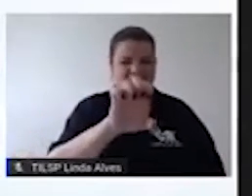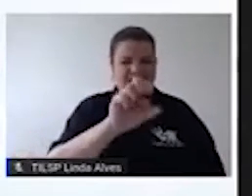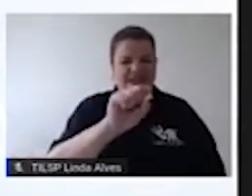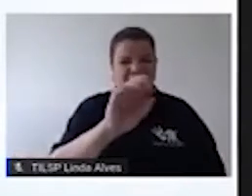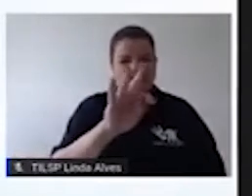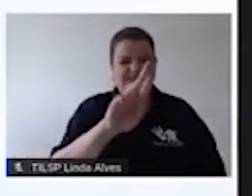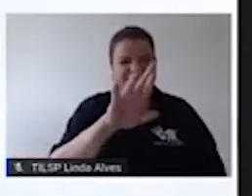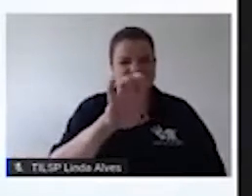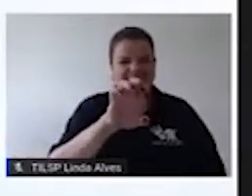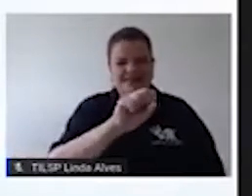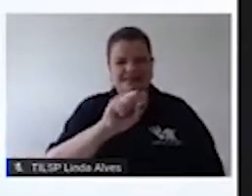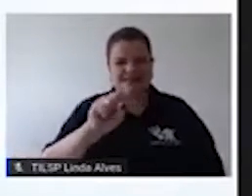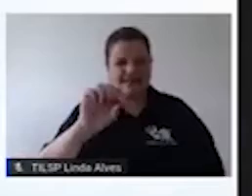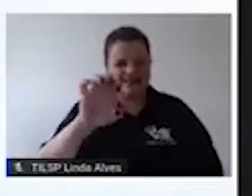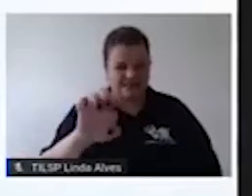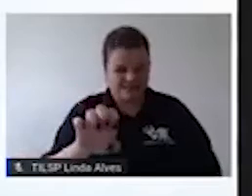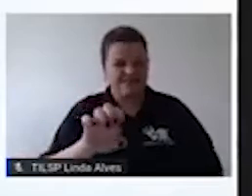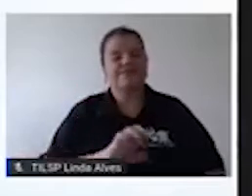auto